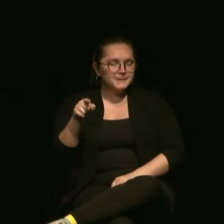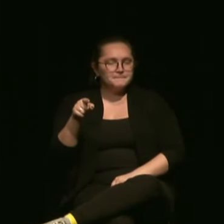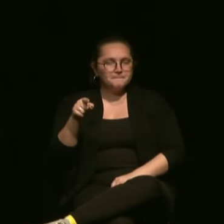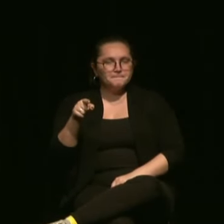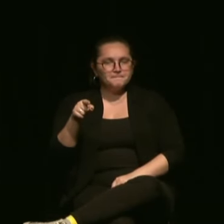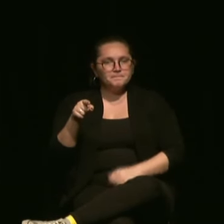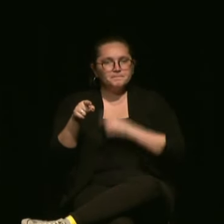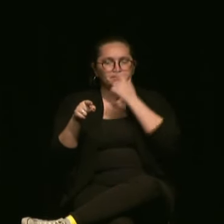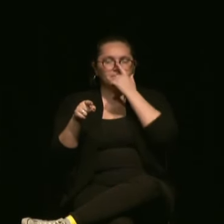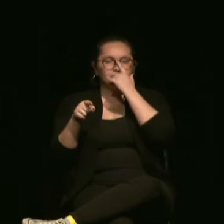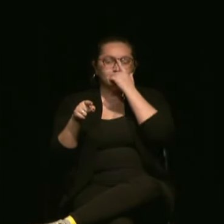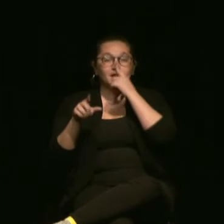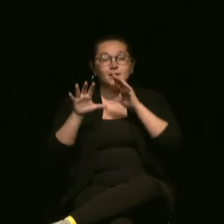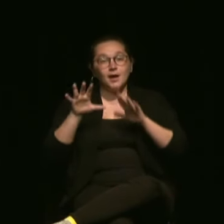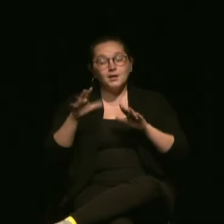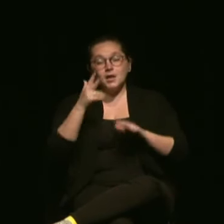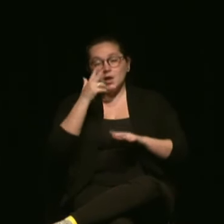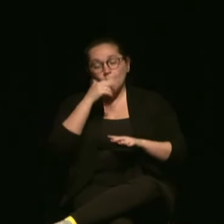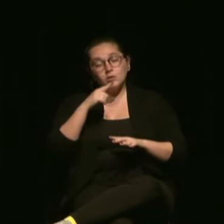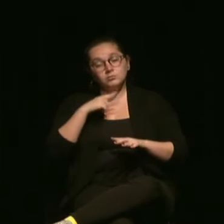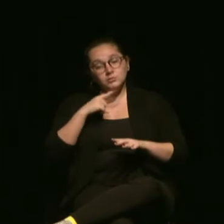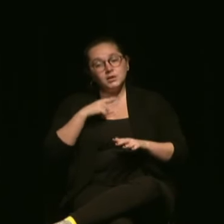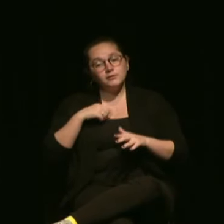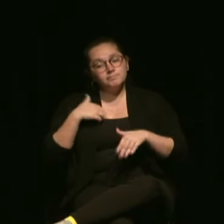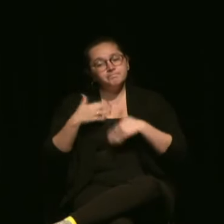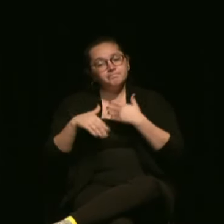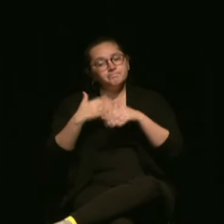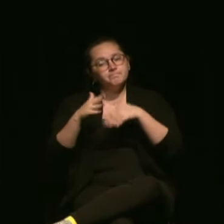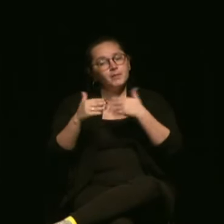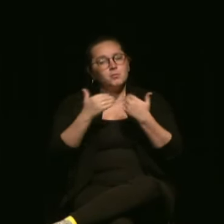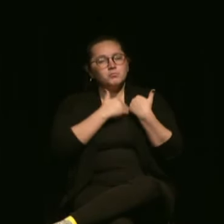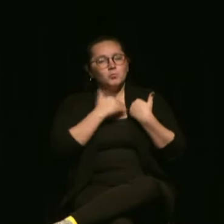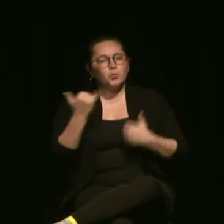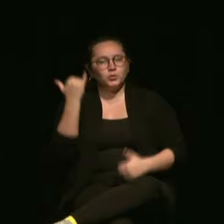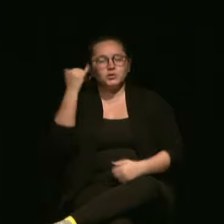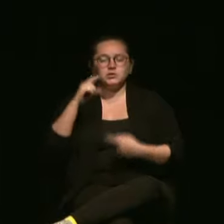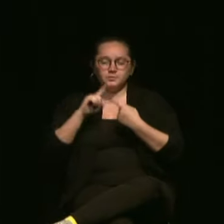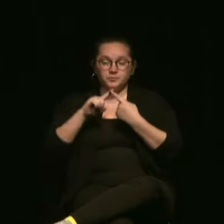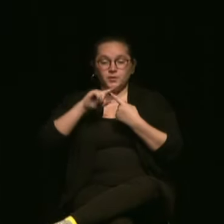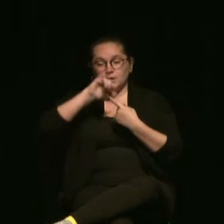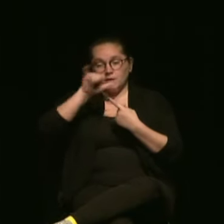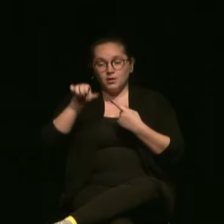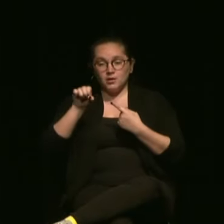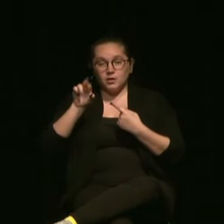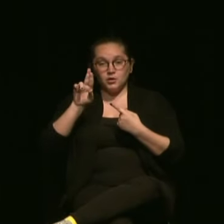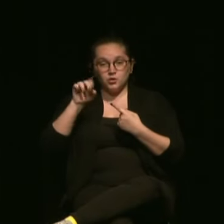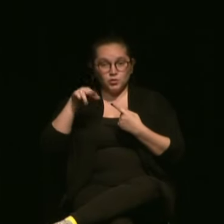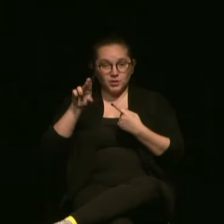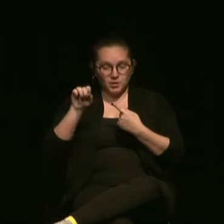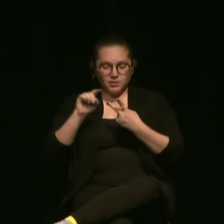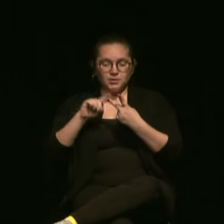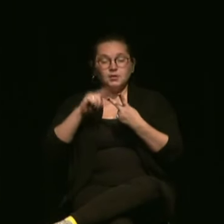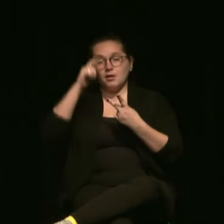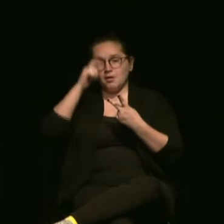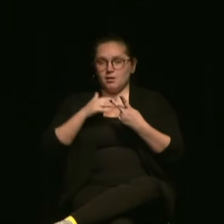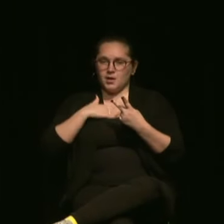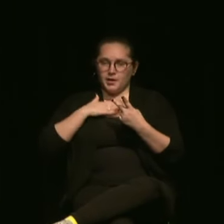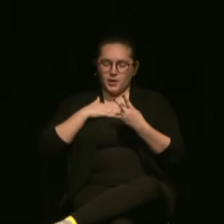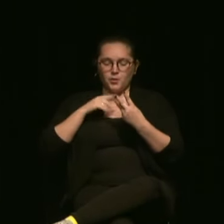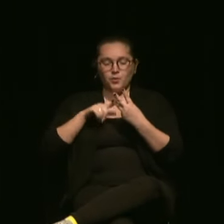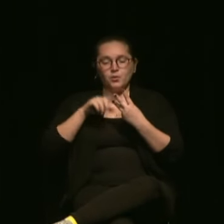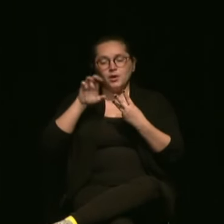teve um papel importante tanto a Jordana, quanto eu, quanto o Escorel, que também viu esse